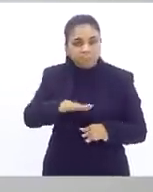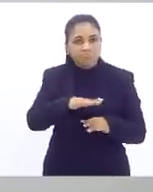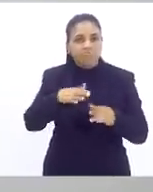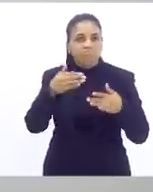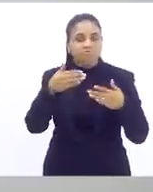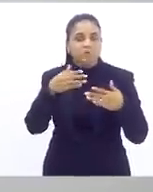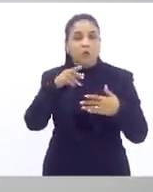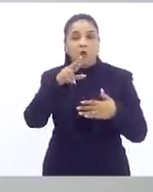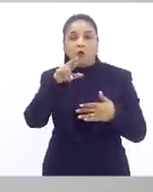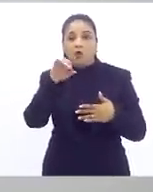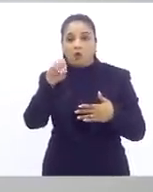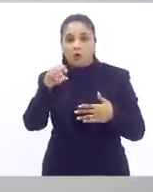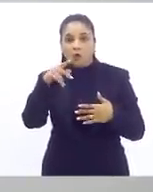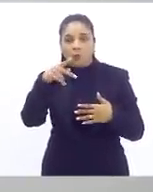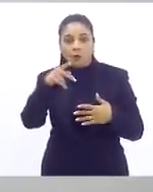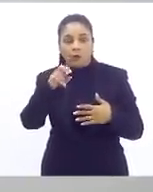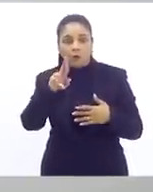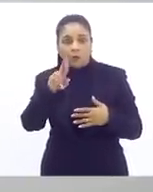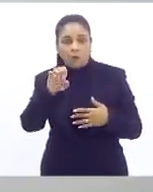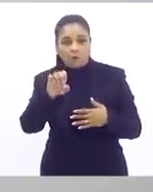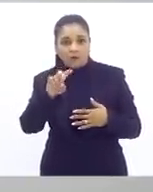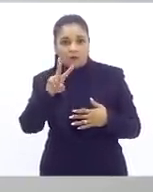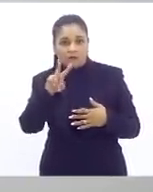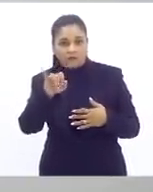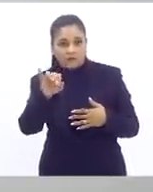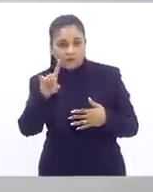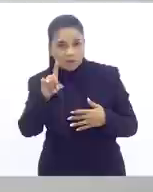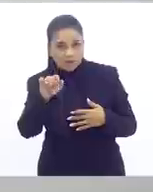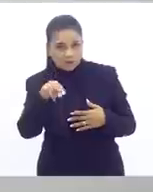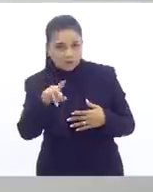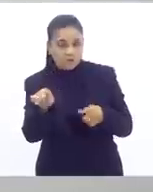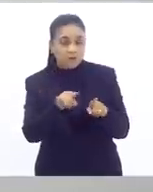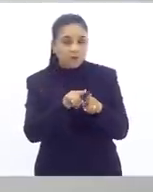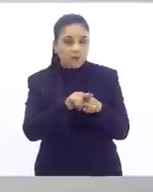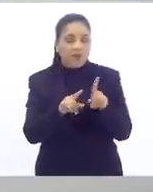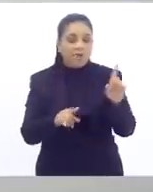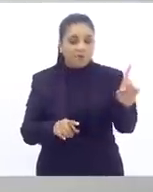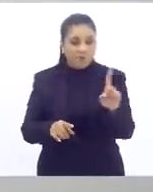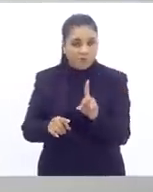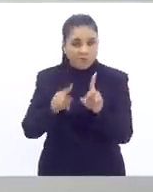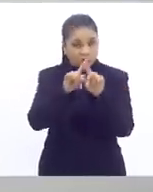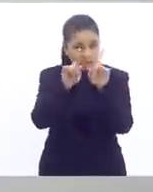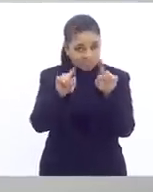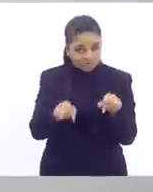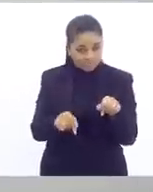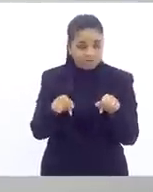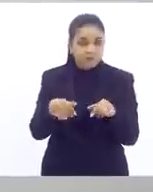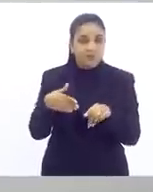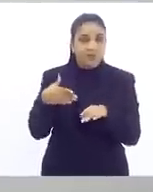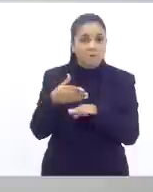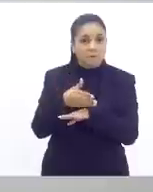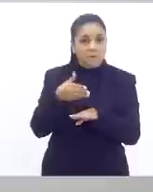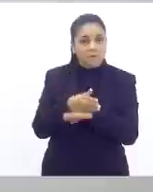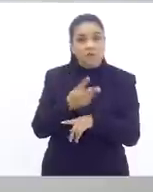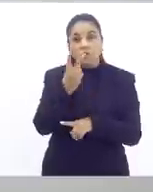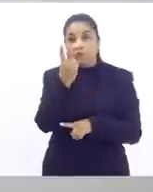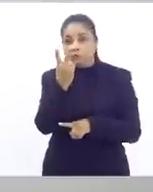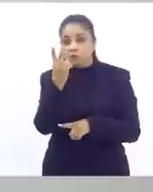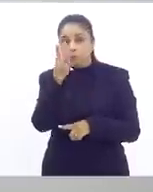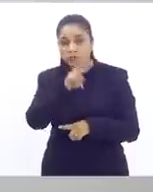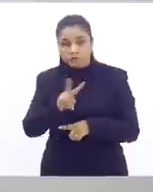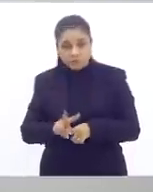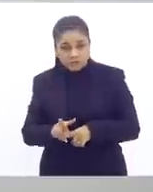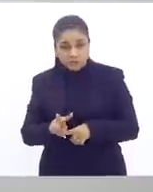para que um servidor da Polícia Militar possa pudesse estar presente duas vezes por